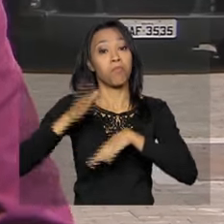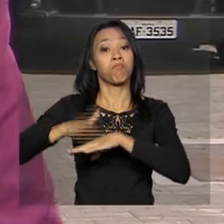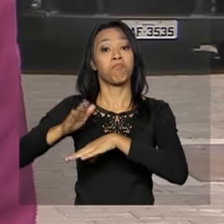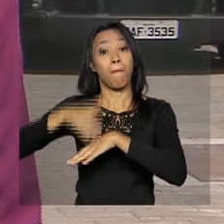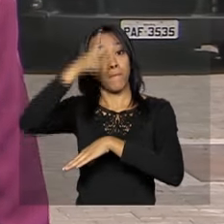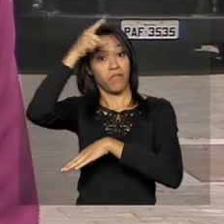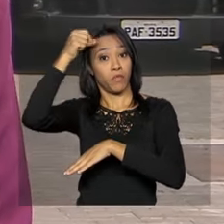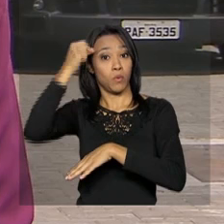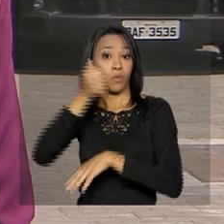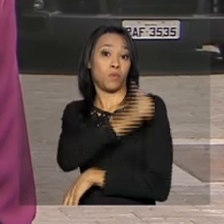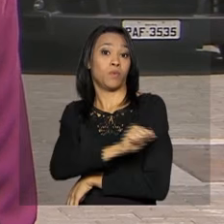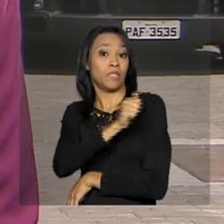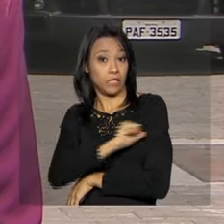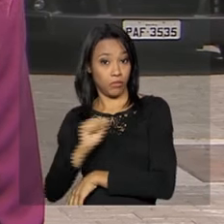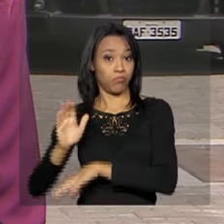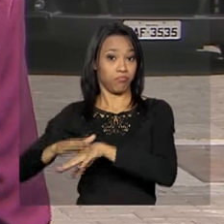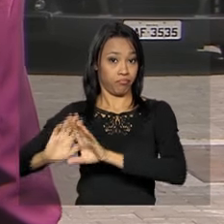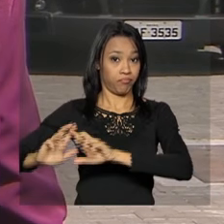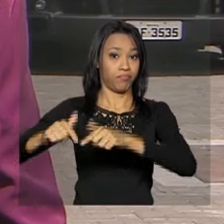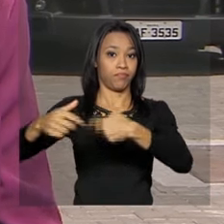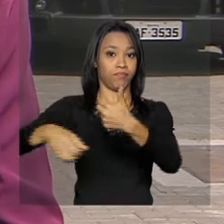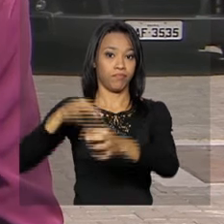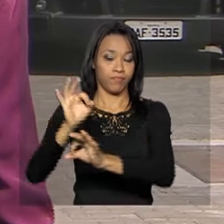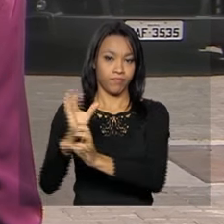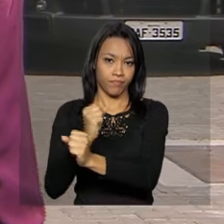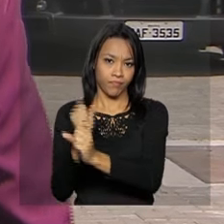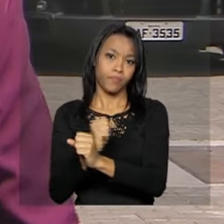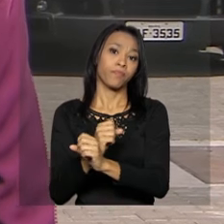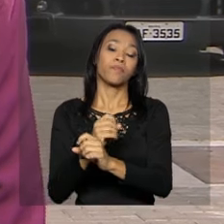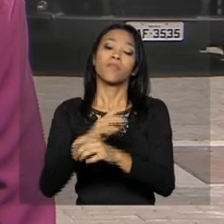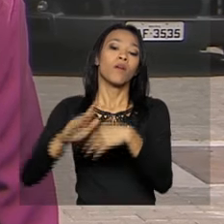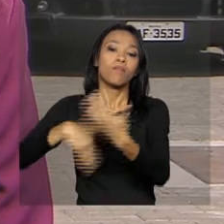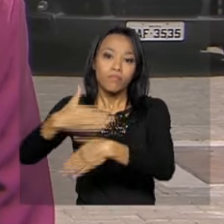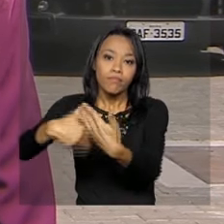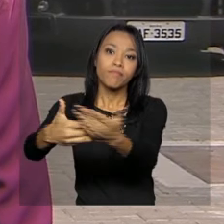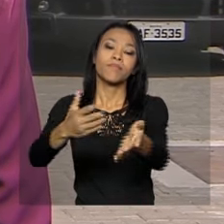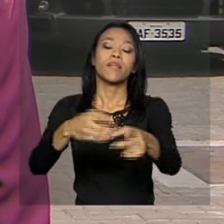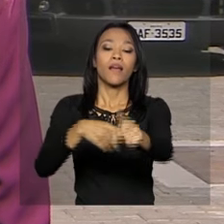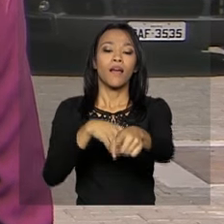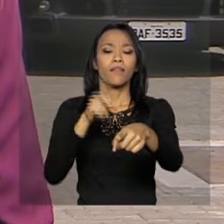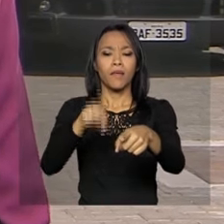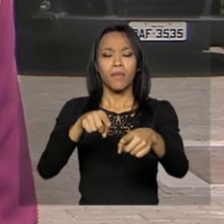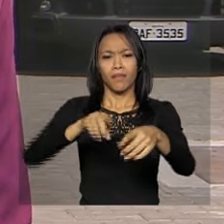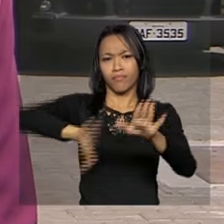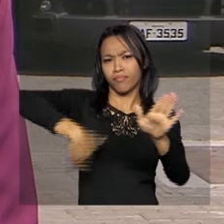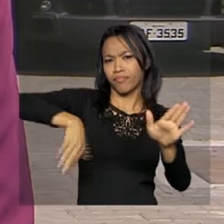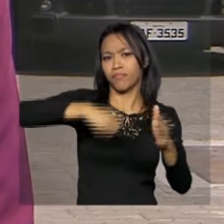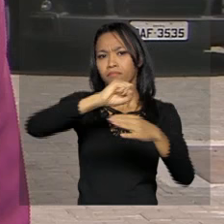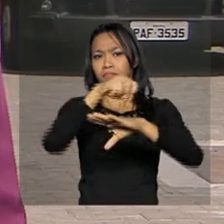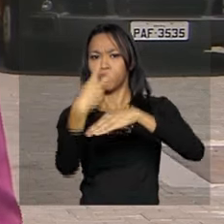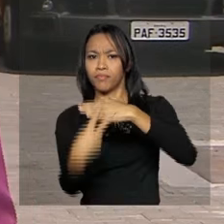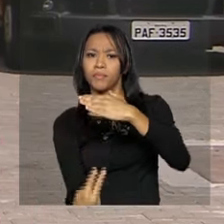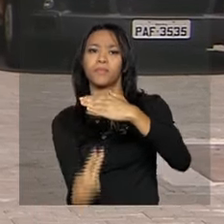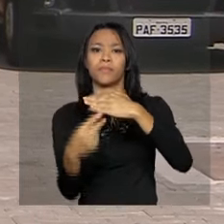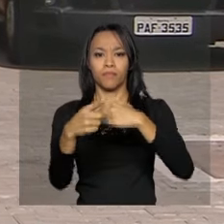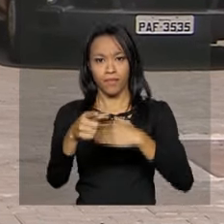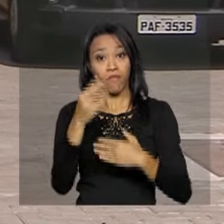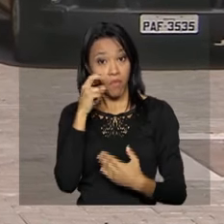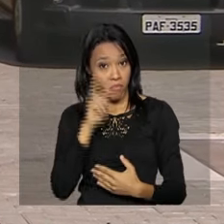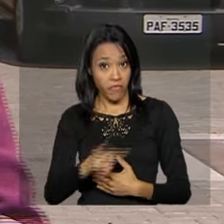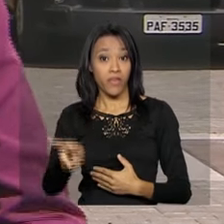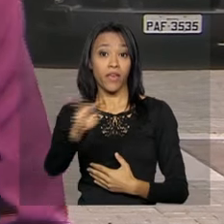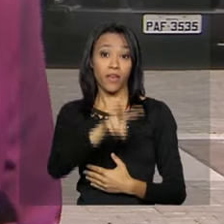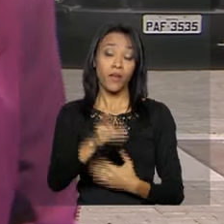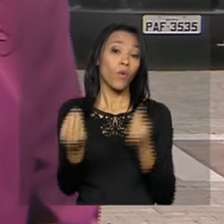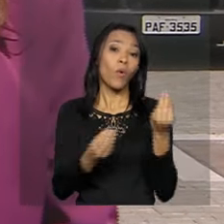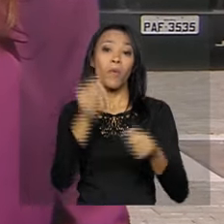vai ser palco das disputas das modalidades de natação, polo aquático e natação paralímpica. Agora vamos ver um pouco das imagens